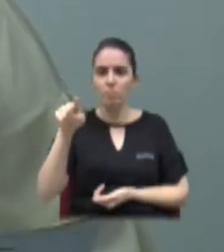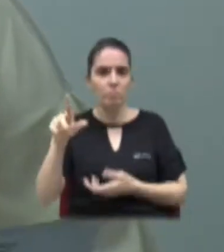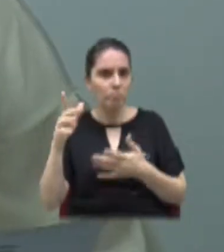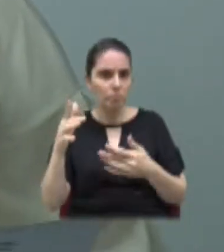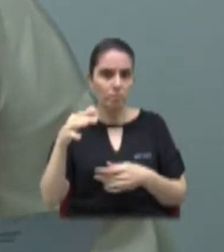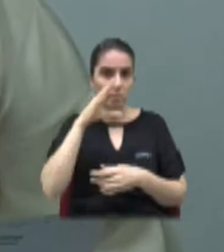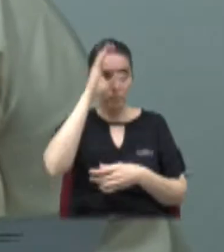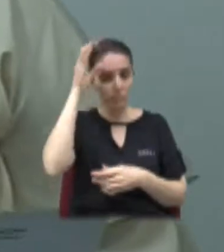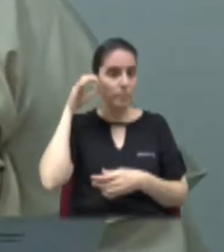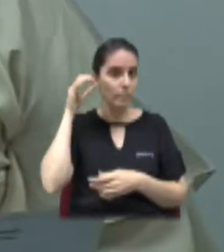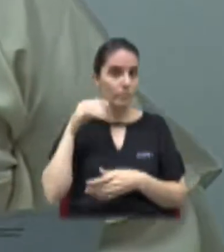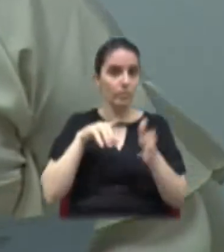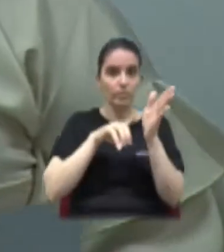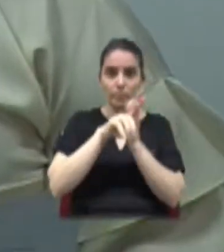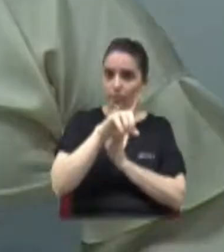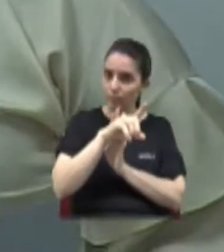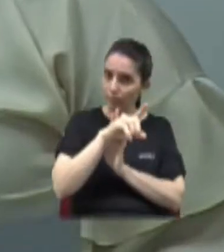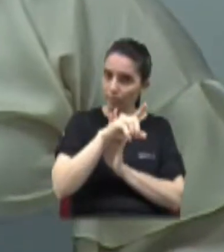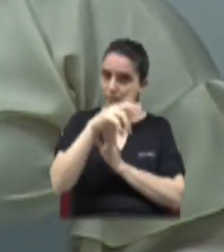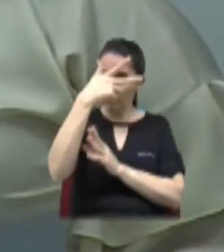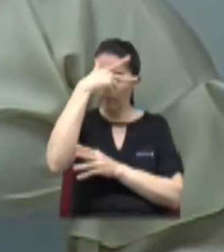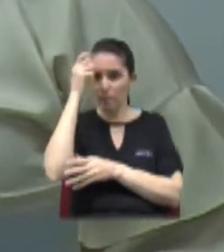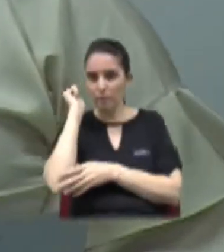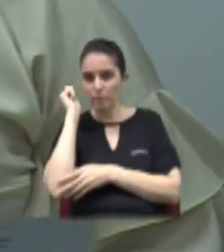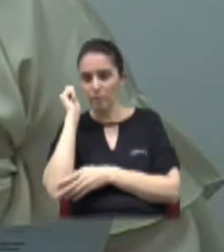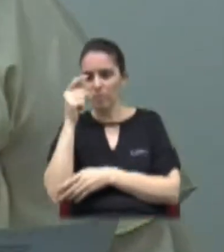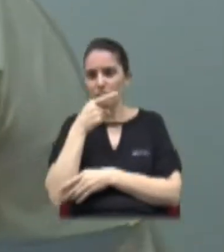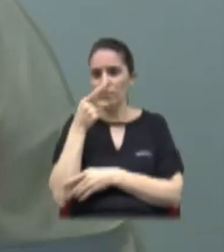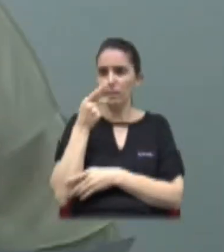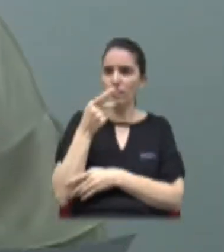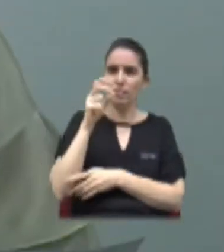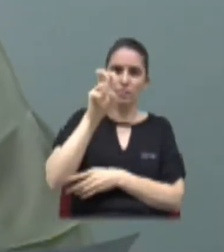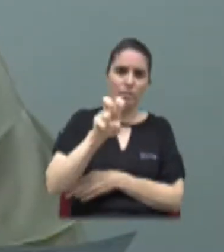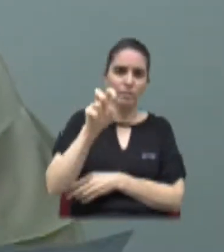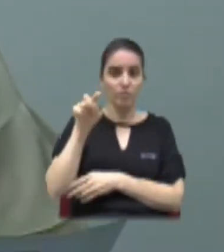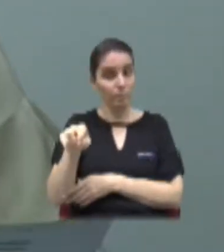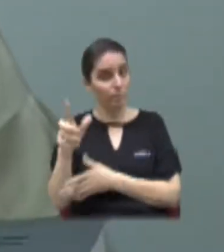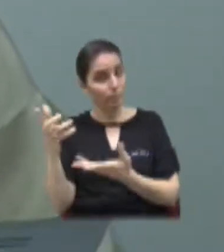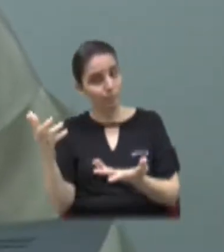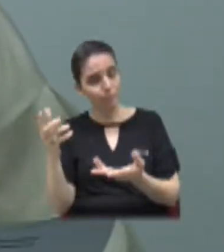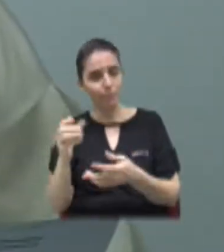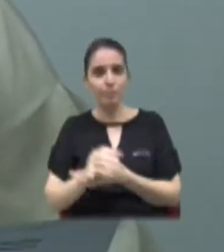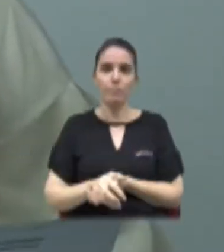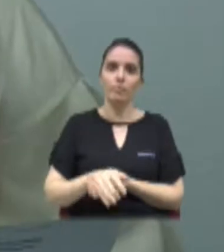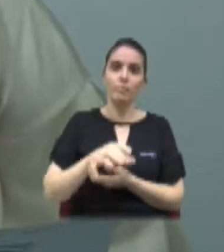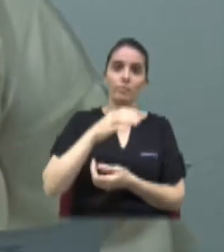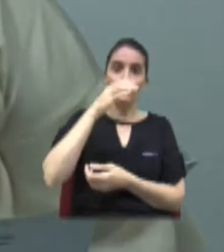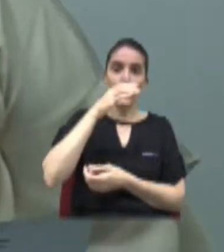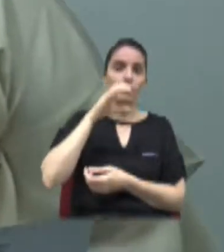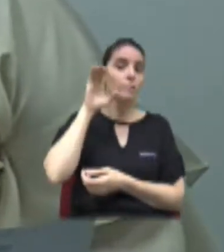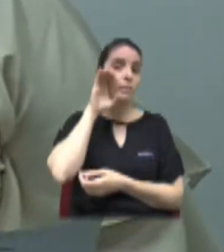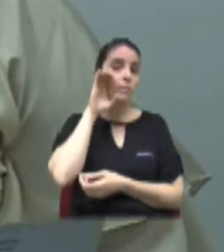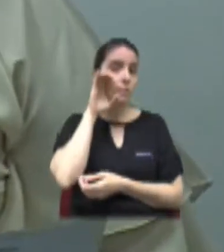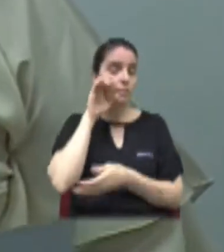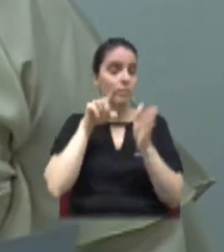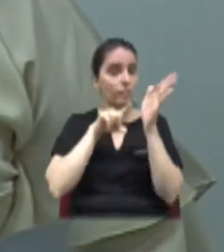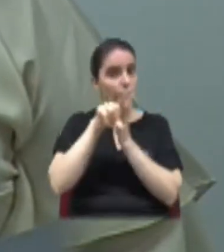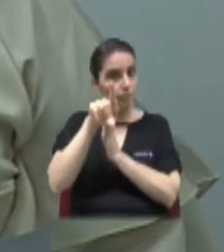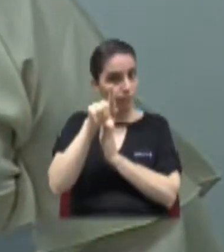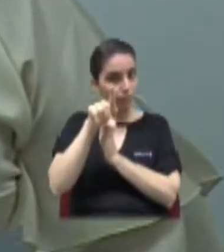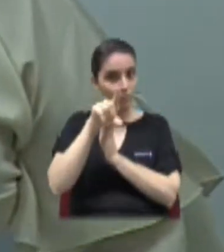importante, tão atual, por tudo que a gente viveu na segunda-feira aqui. Então, o